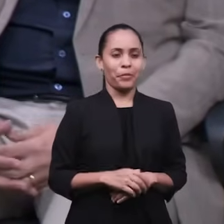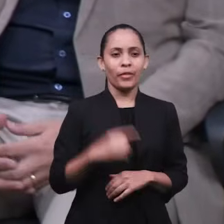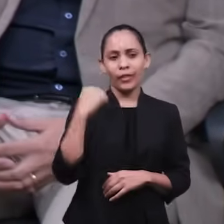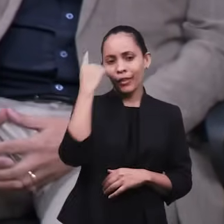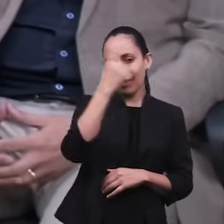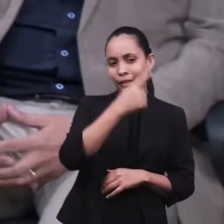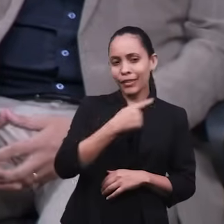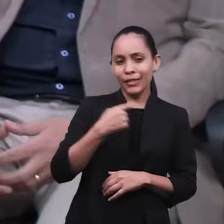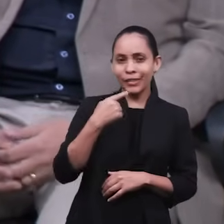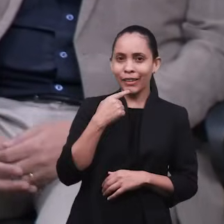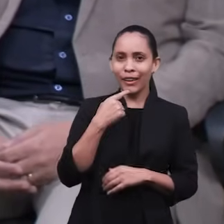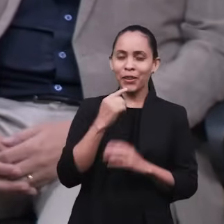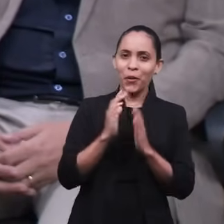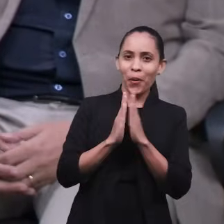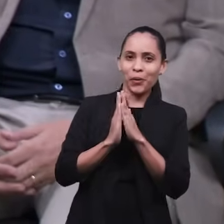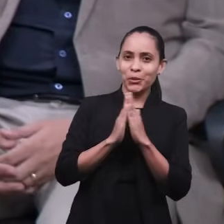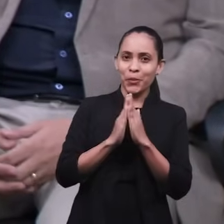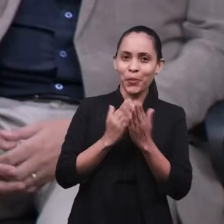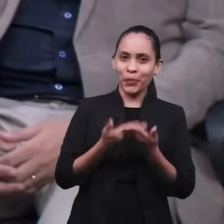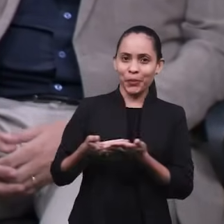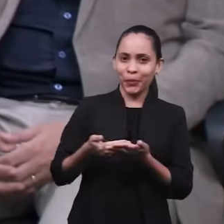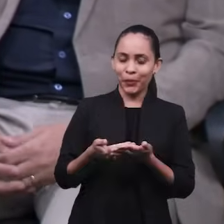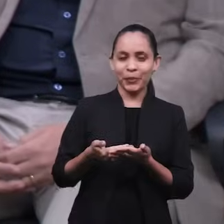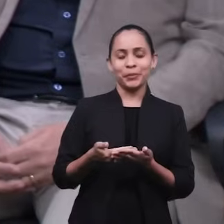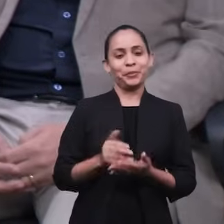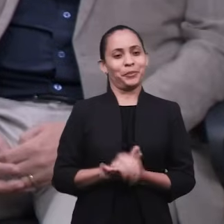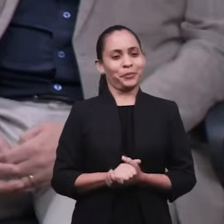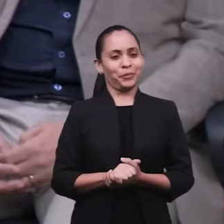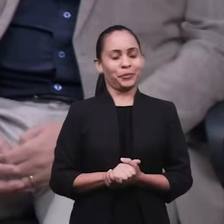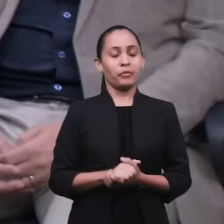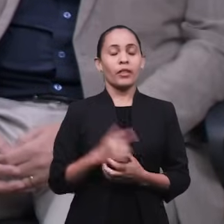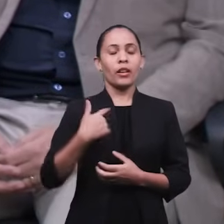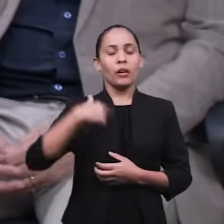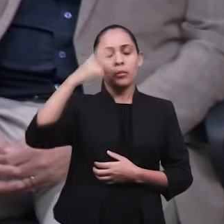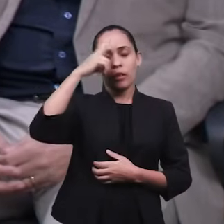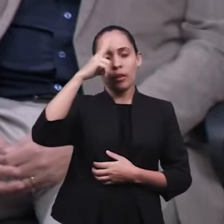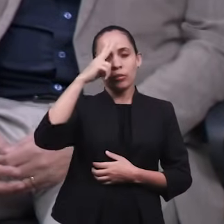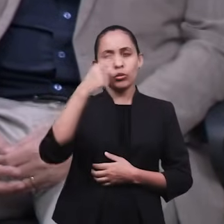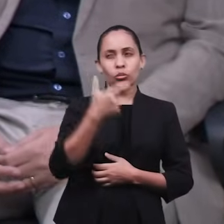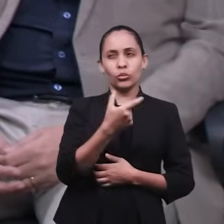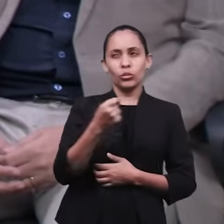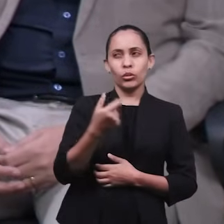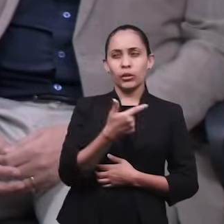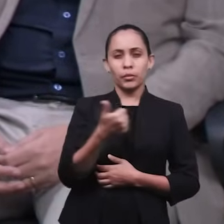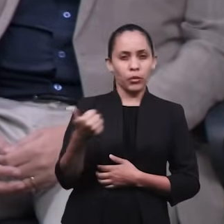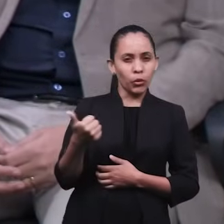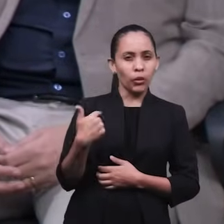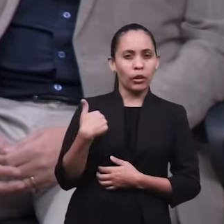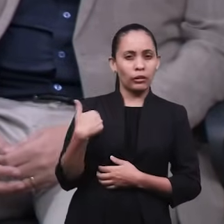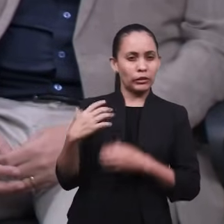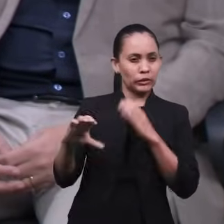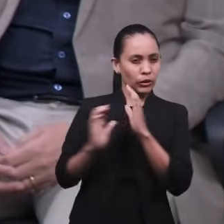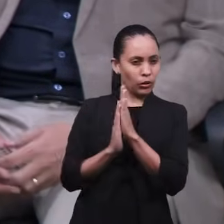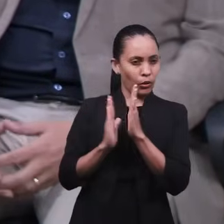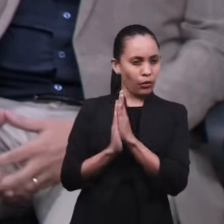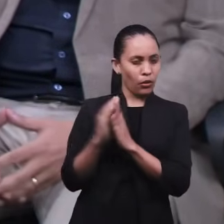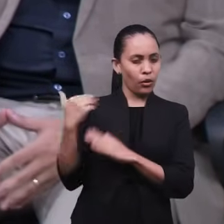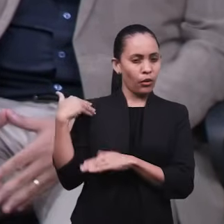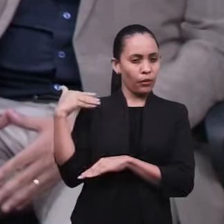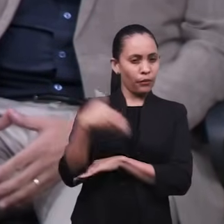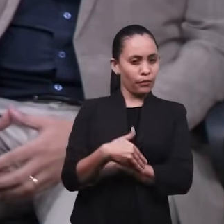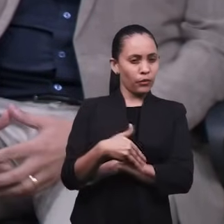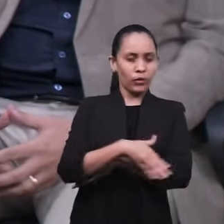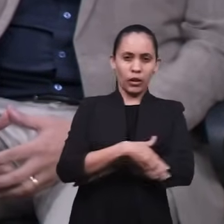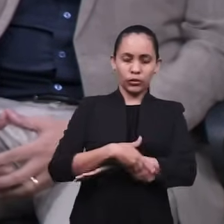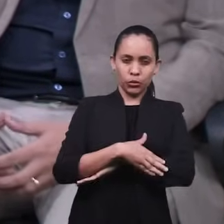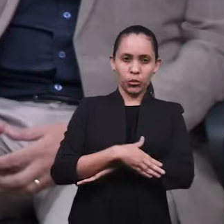carinha de bebê aqui. Mas esse louvor, eu me lembro de 2001, que eu cantei muito esse louvor em serenatas, quando eu vim